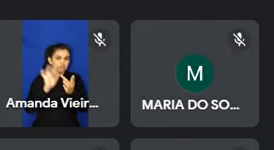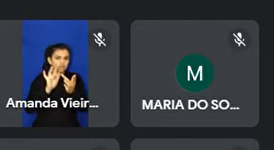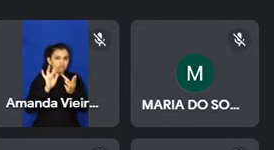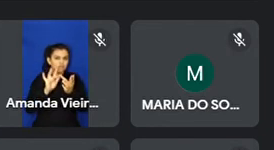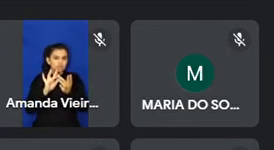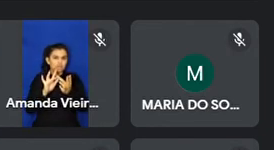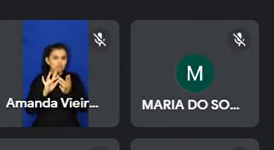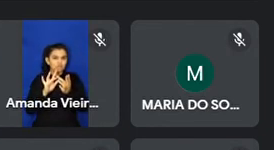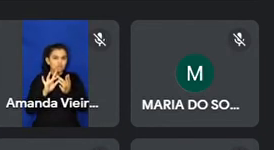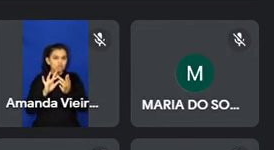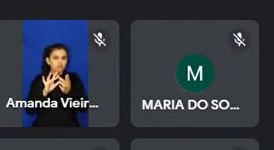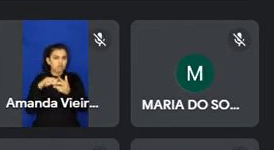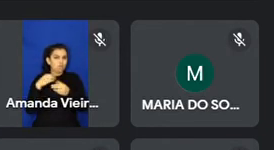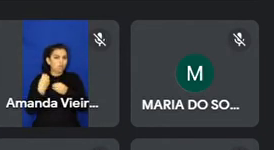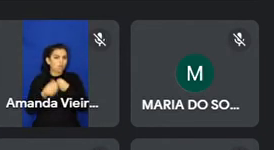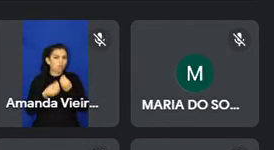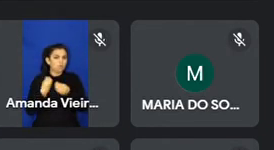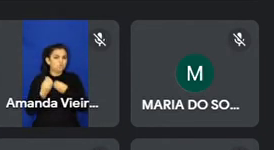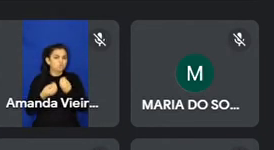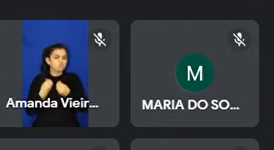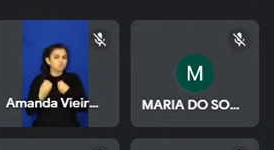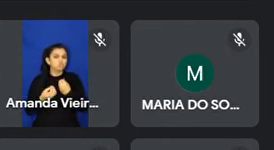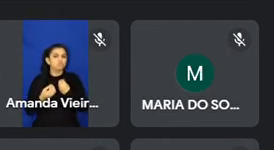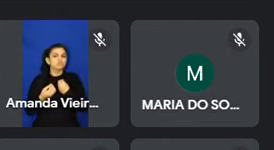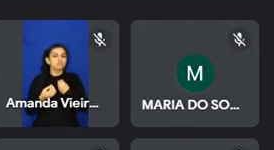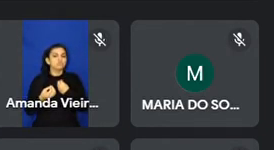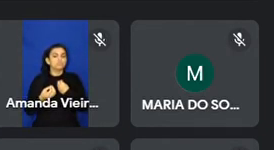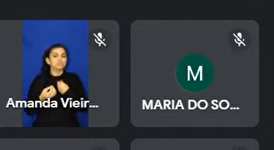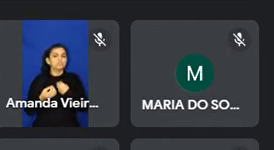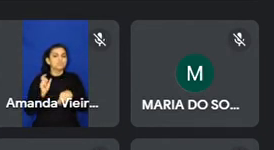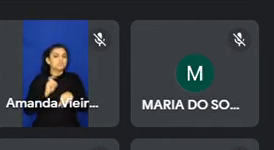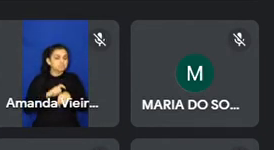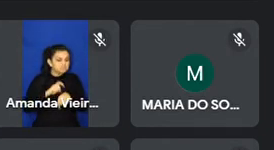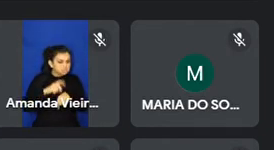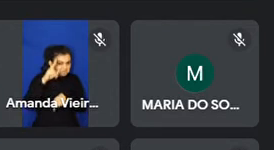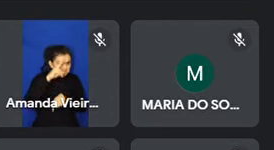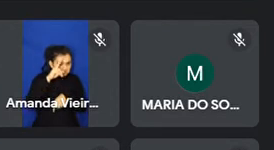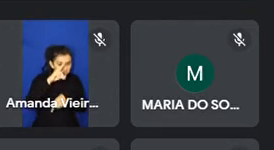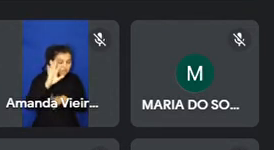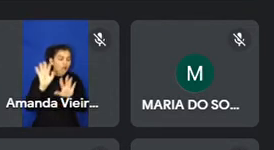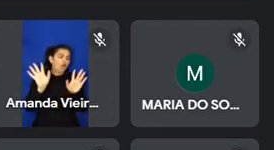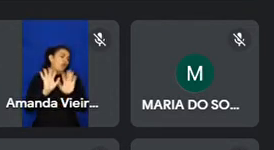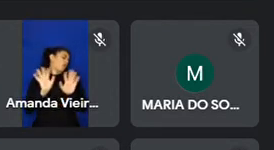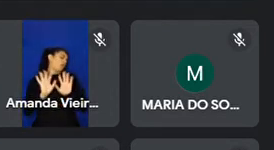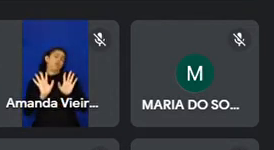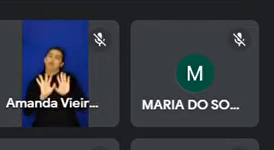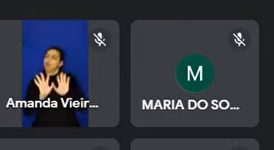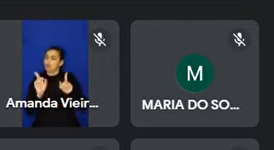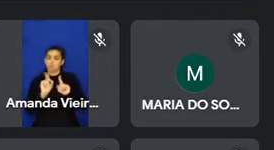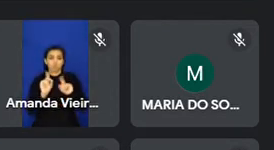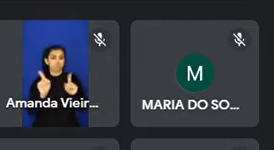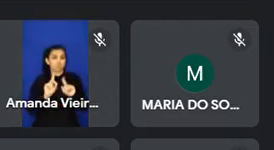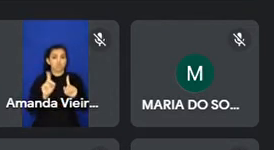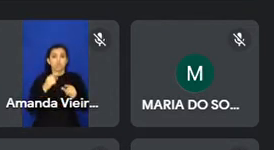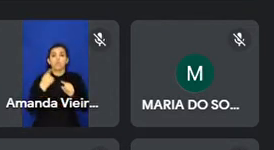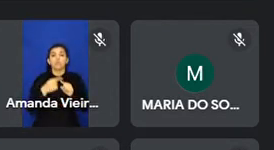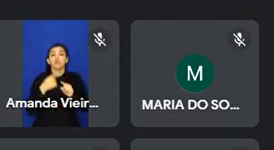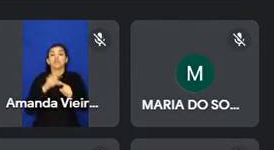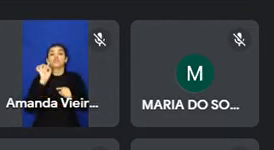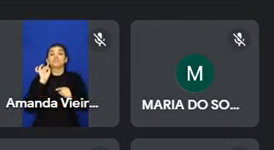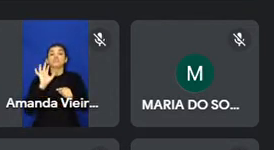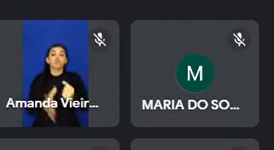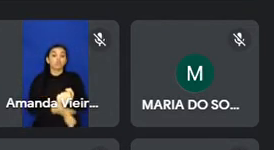Certeza, porque eu não tenho mais nenhuma célula de memória. Não, isso é só um reforço, é só uma forma de garantia. Não significa